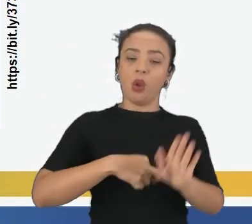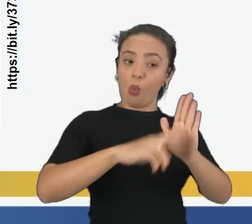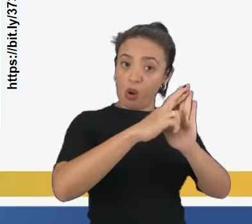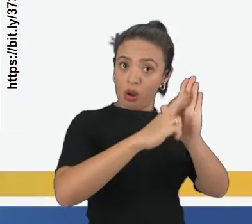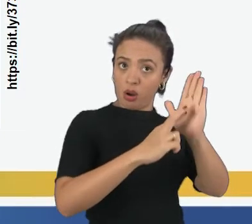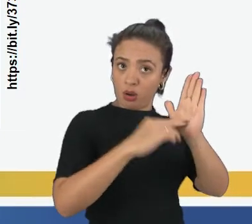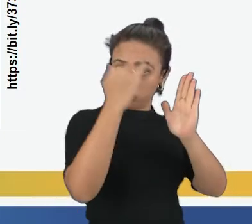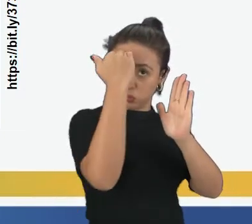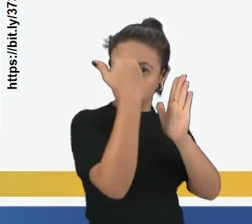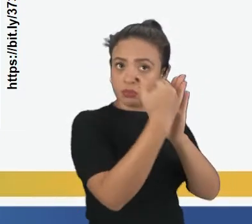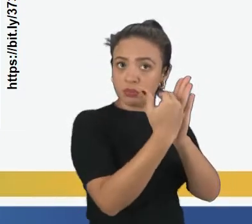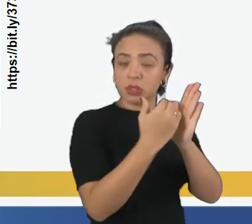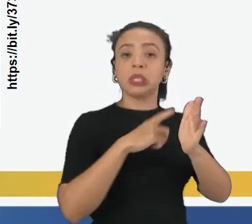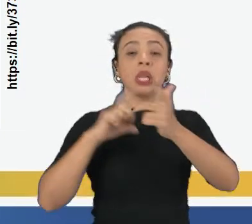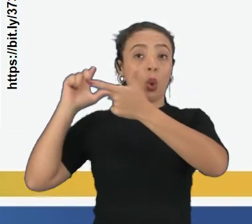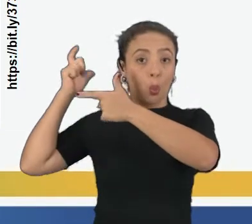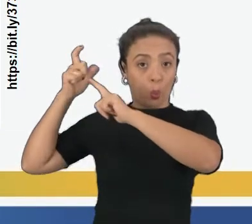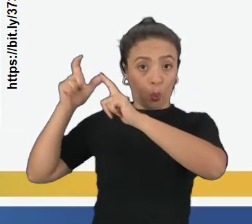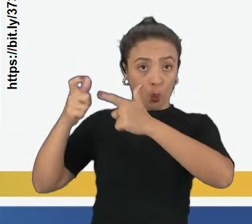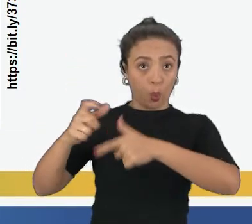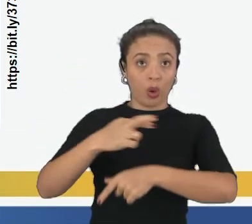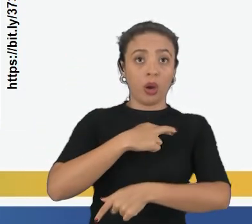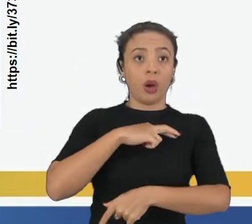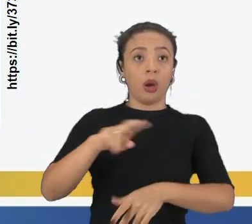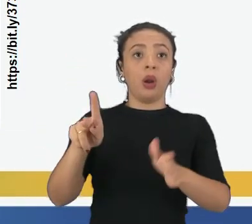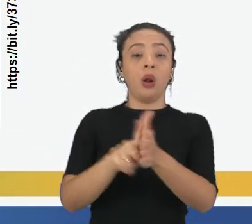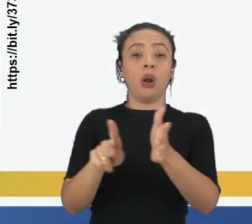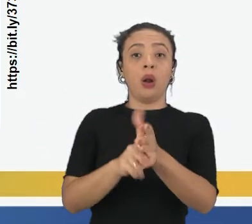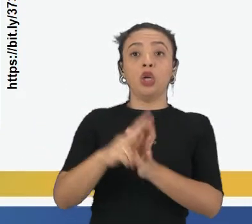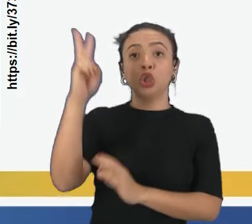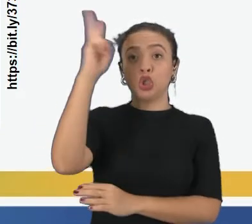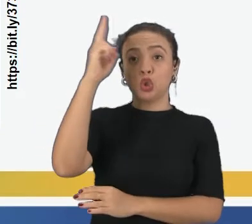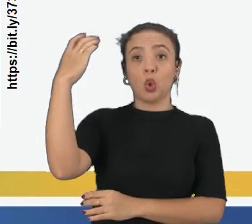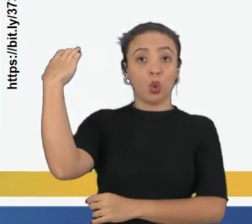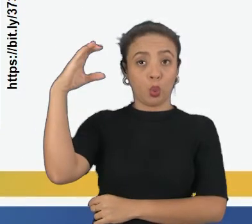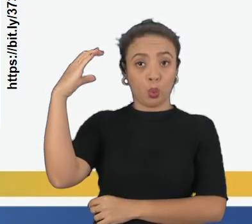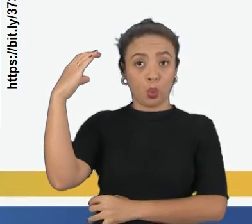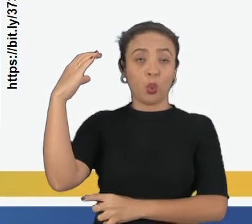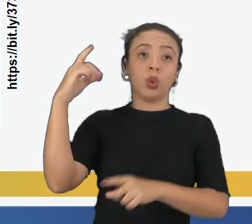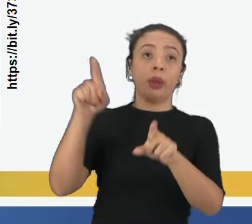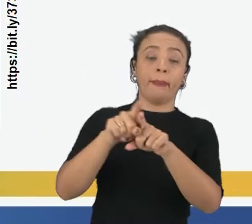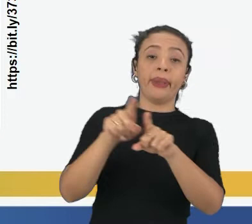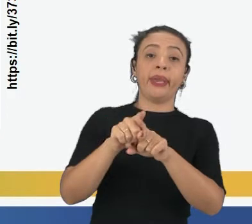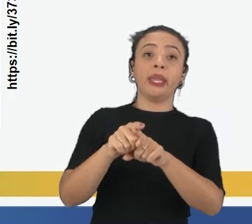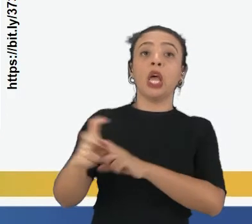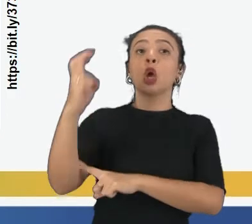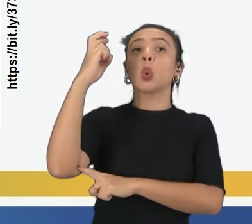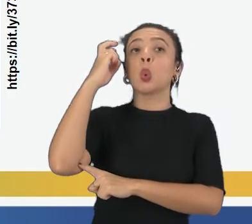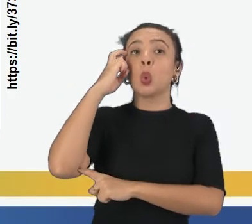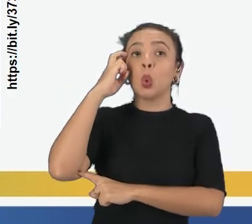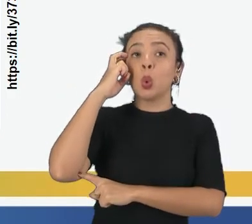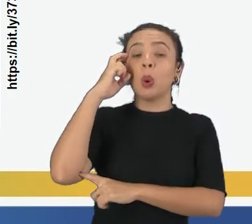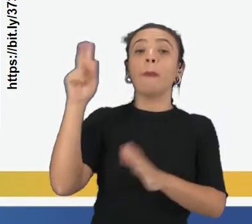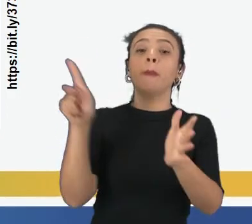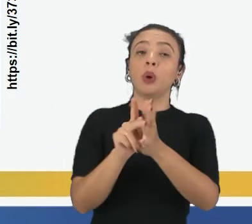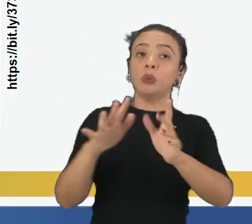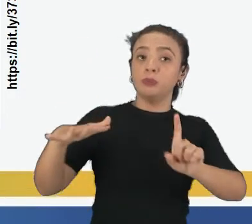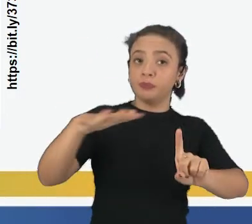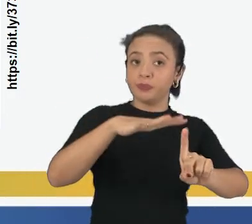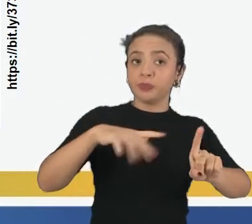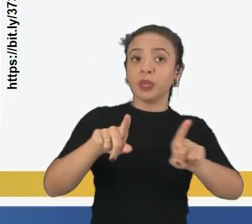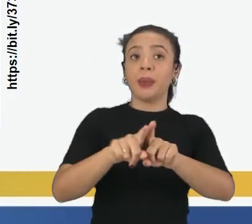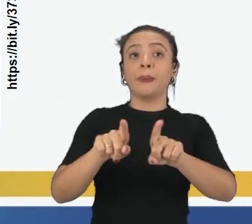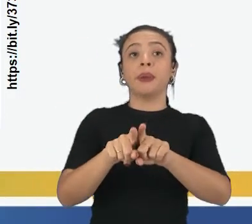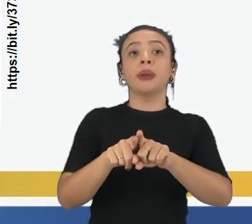cenário marcado por uma tradição religiosa histórico-cultural em si na sociedade